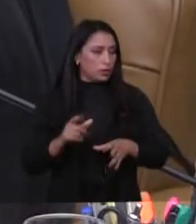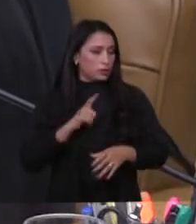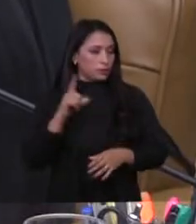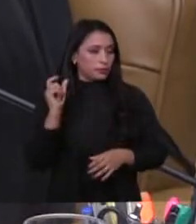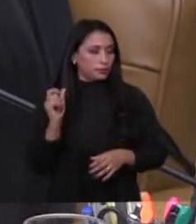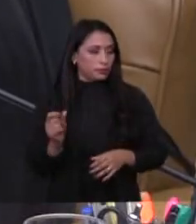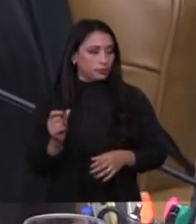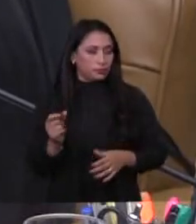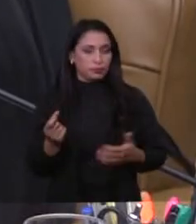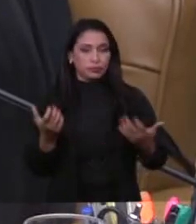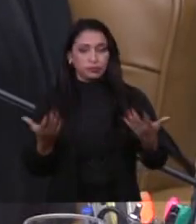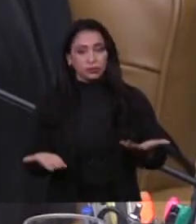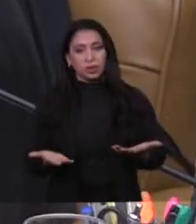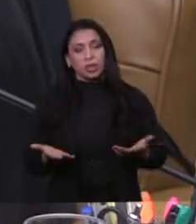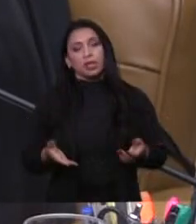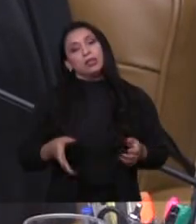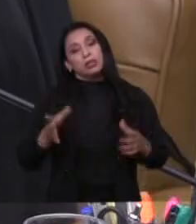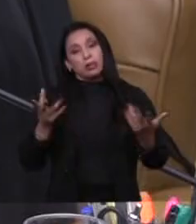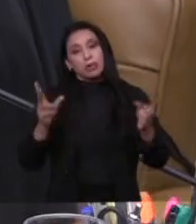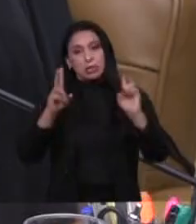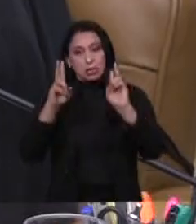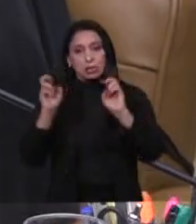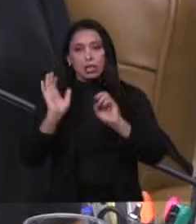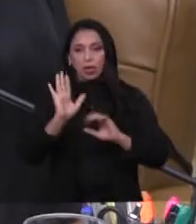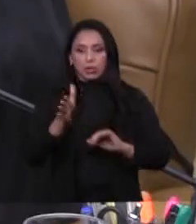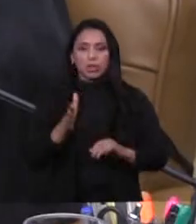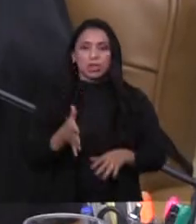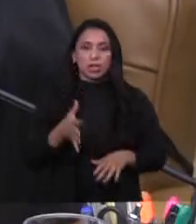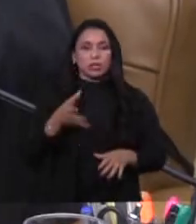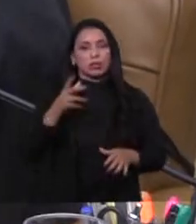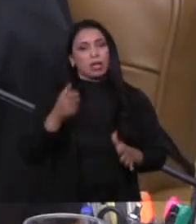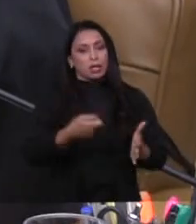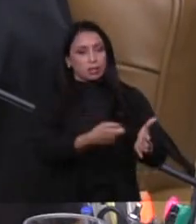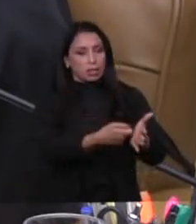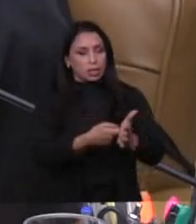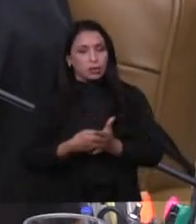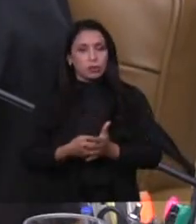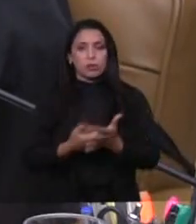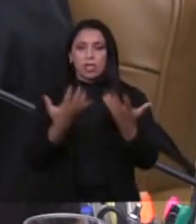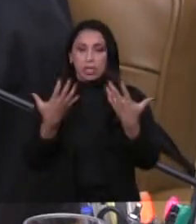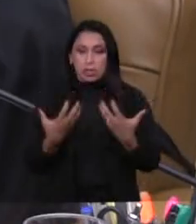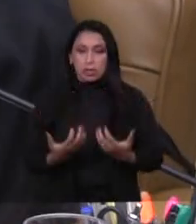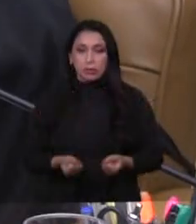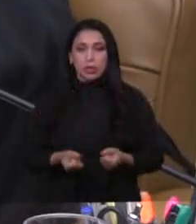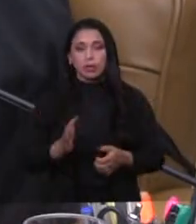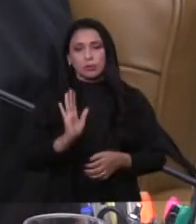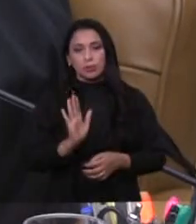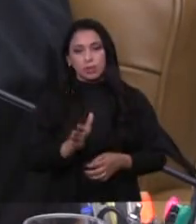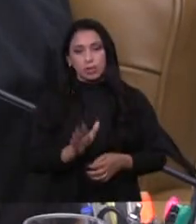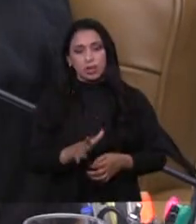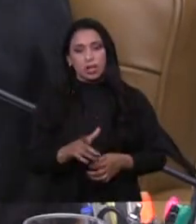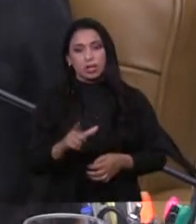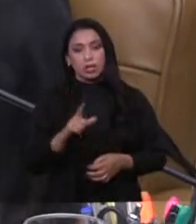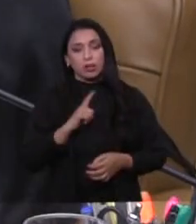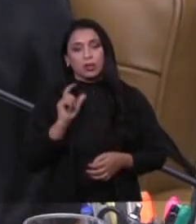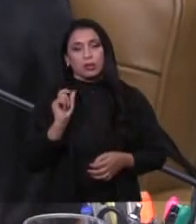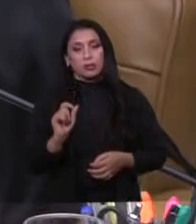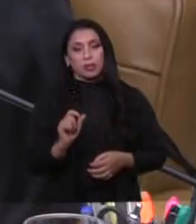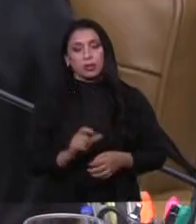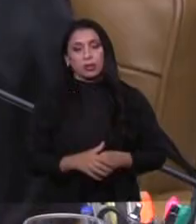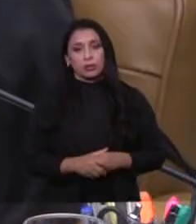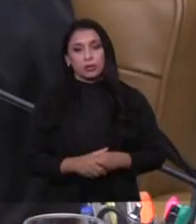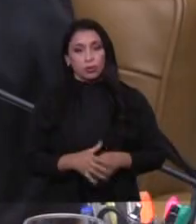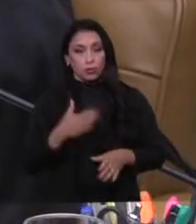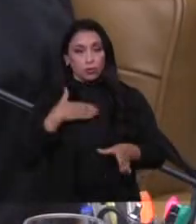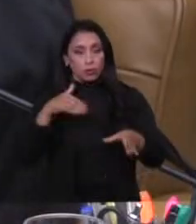Não obstante, essa questão já foi superada quando do recebimento da denúncia, mas deixo consignado em